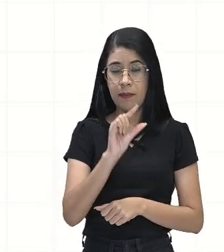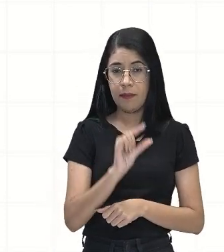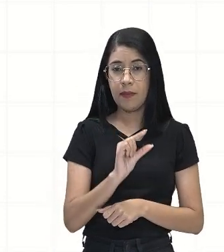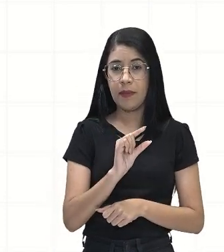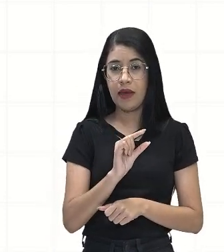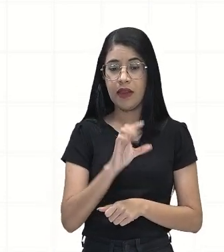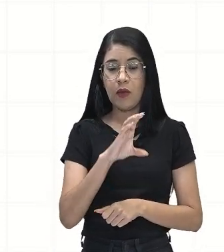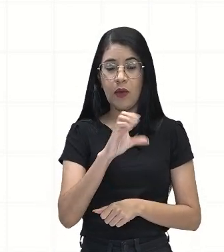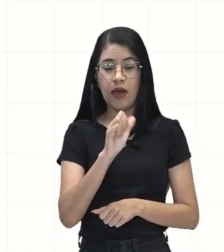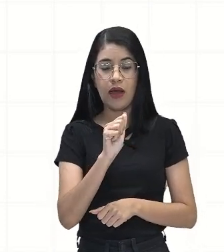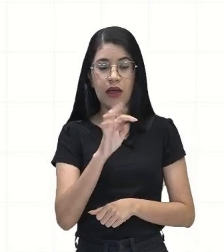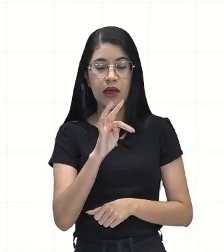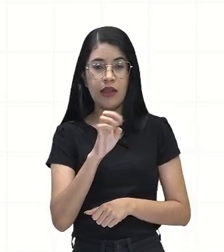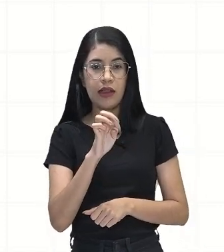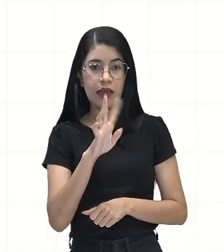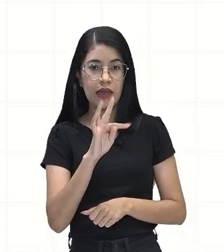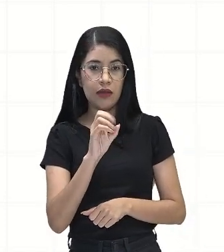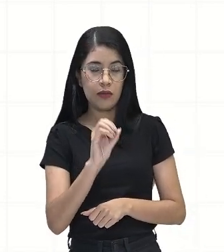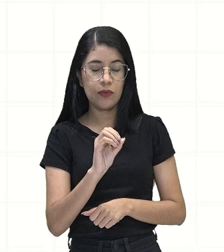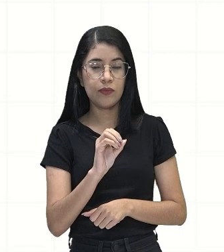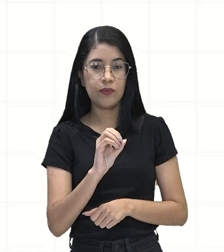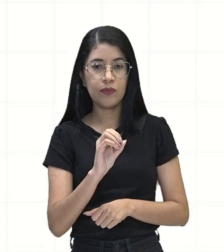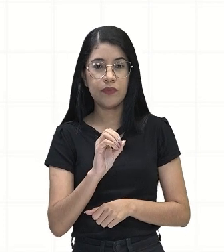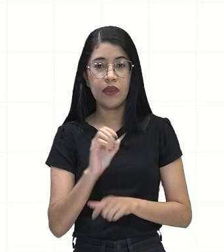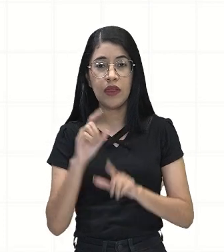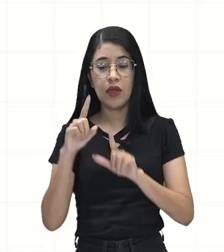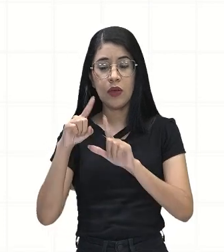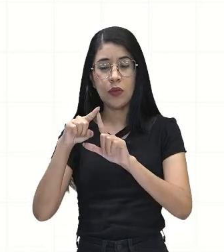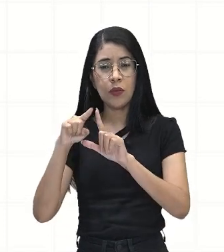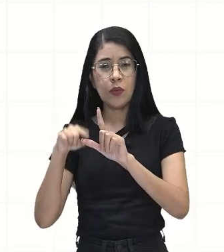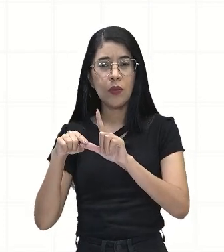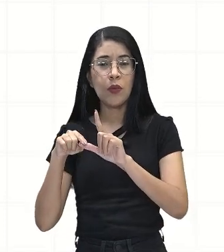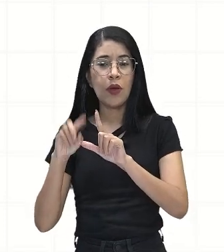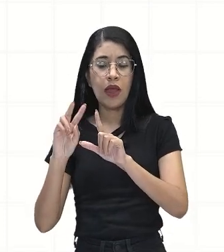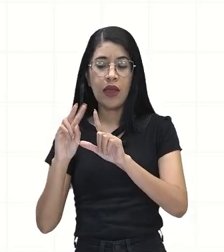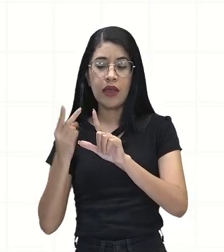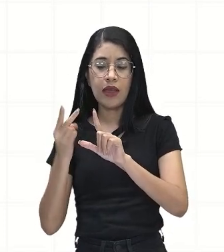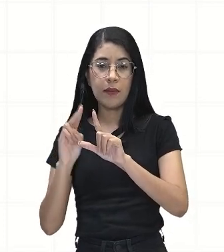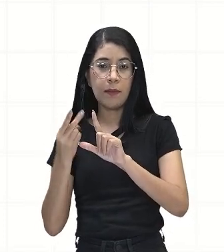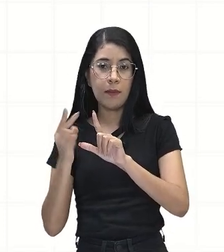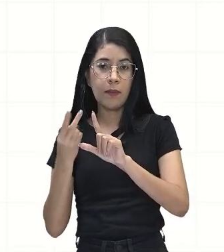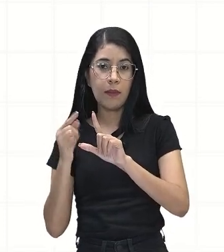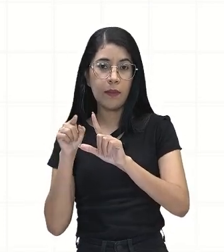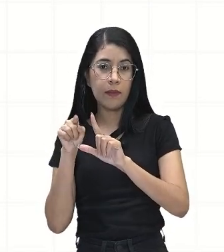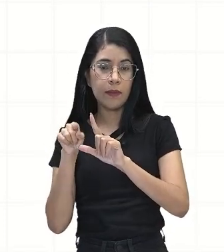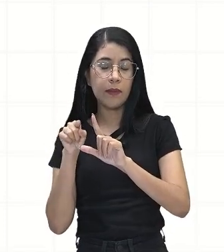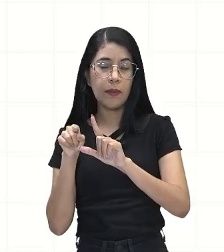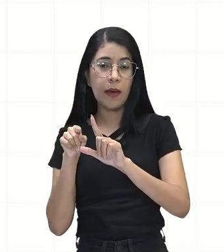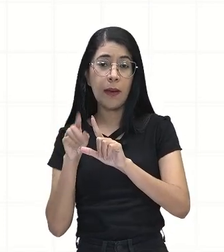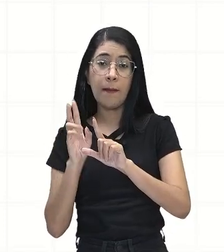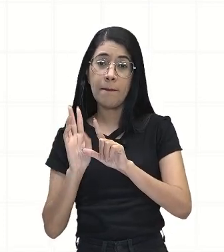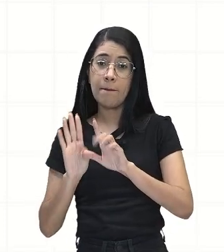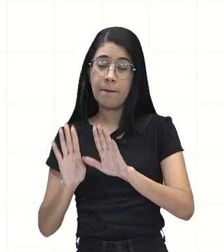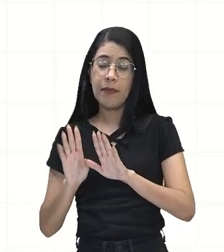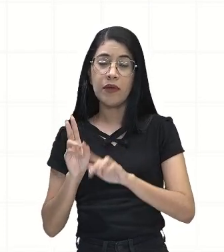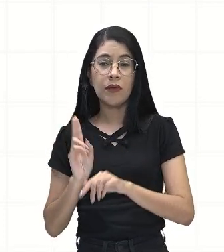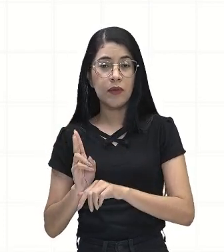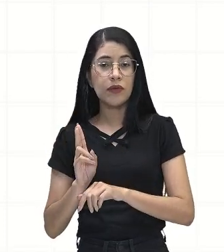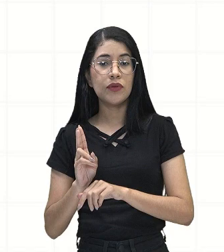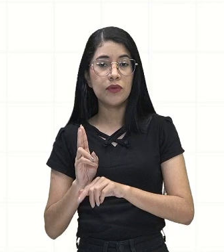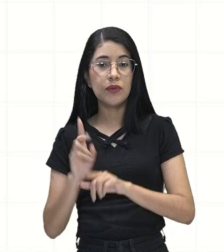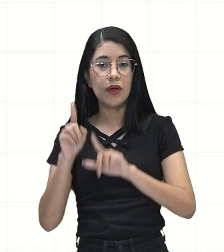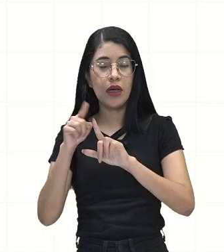Então, nesse lado aqui, ó, nesse triângulo menor, ele é hipotenusa. Mas só que ele vai continuar tendo a medida do